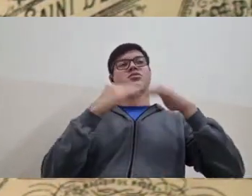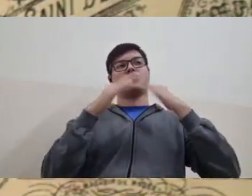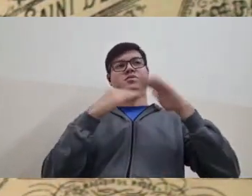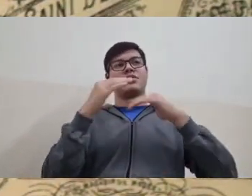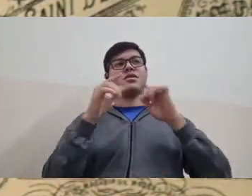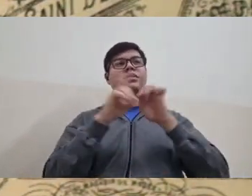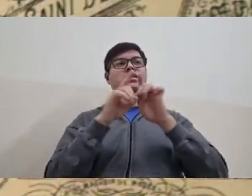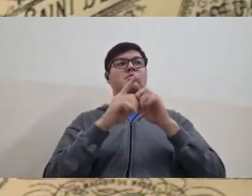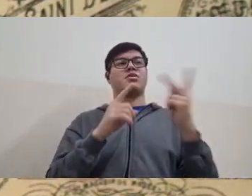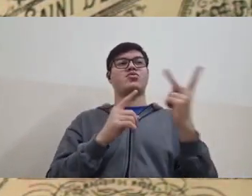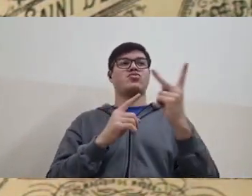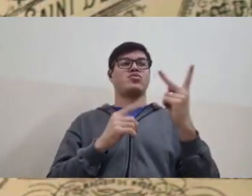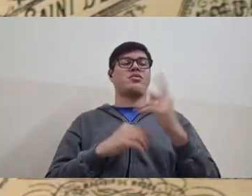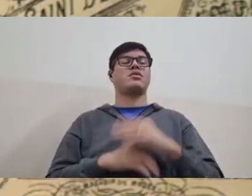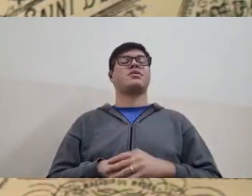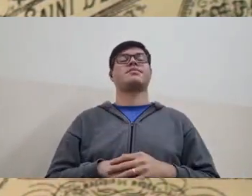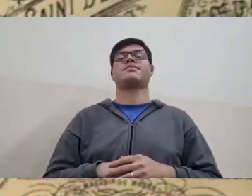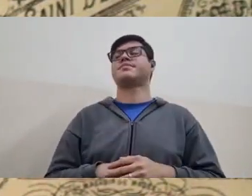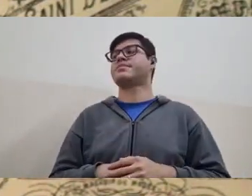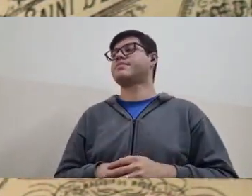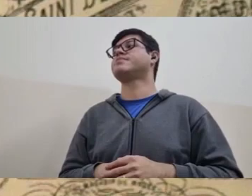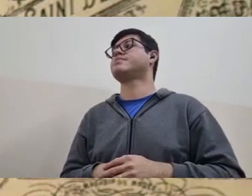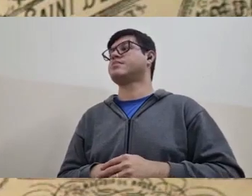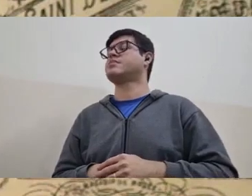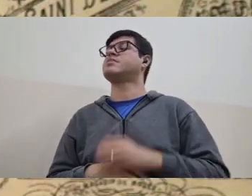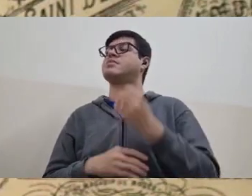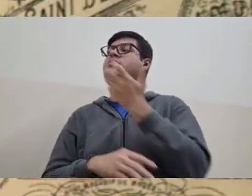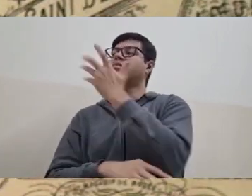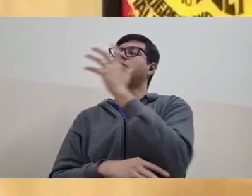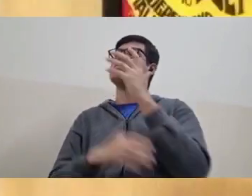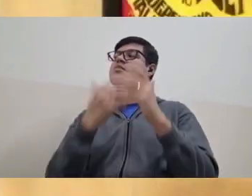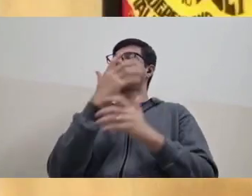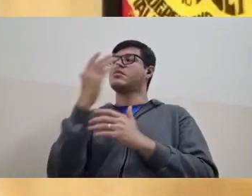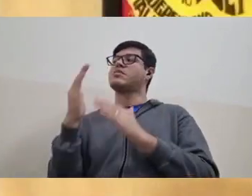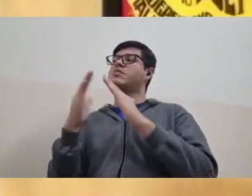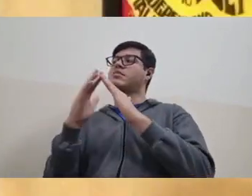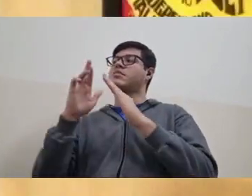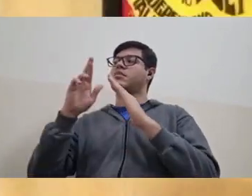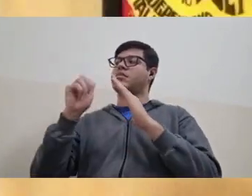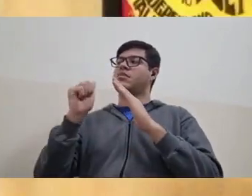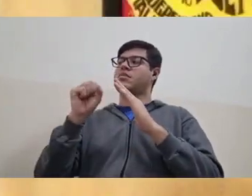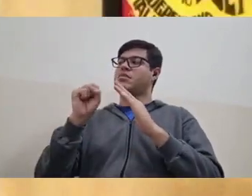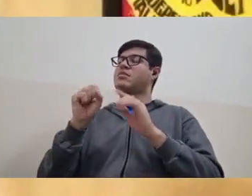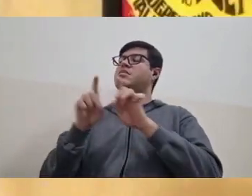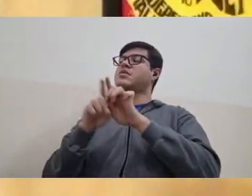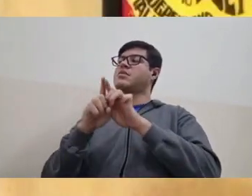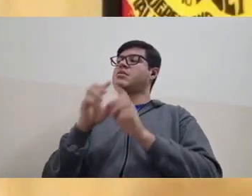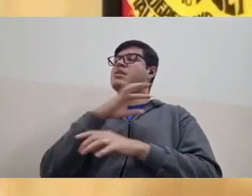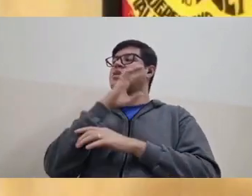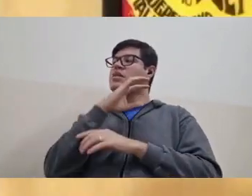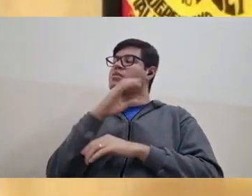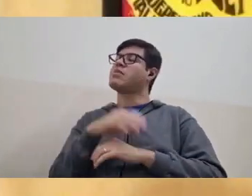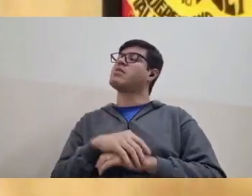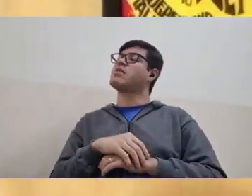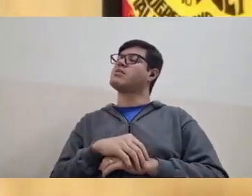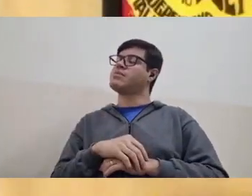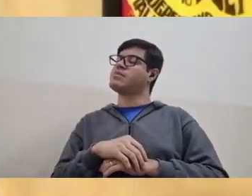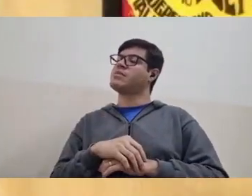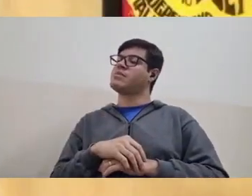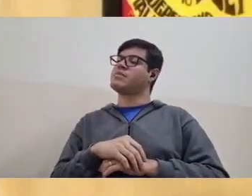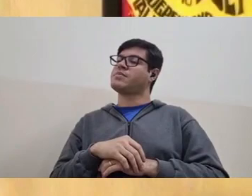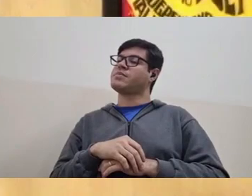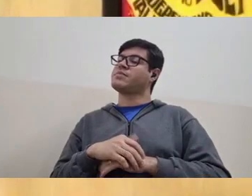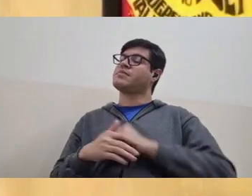a ser desenvolvido pelos 2 órgãos. Muito bem, a gente falou muito do meio ambiente e tal, falou do CRAS, dos animais,